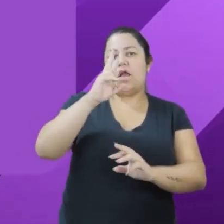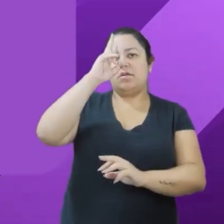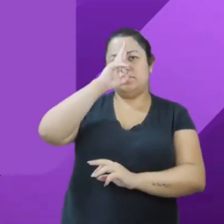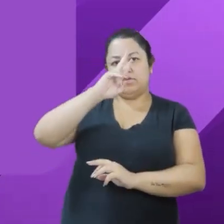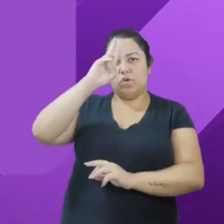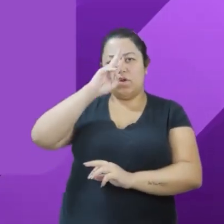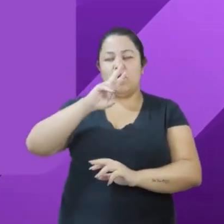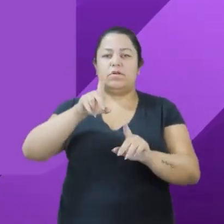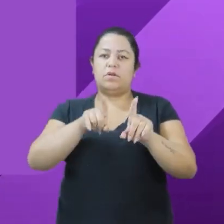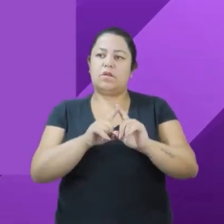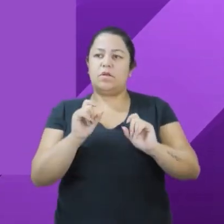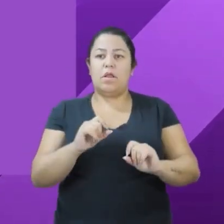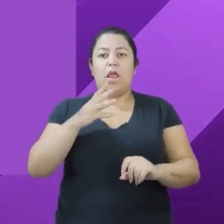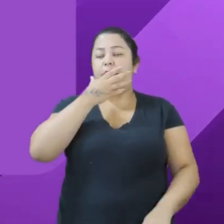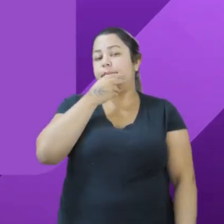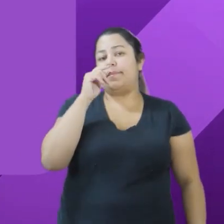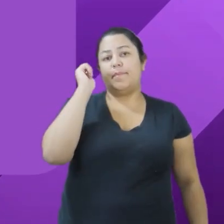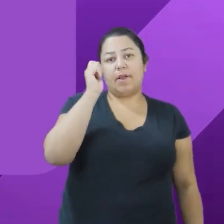histórica, machista,